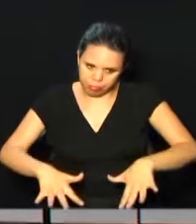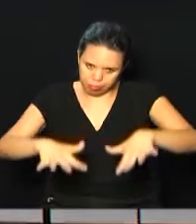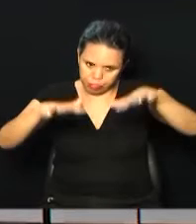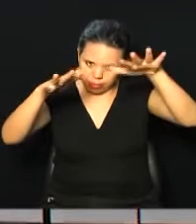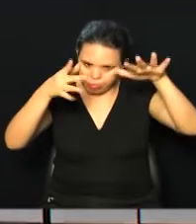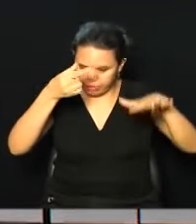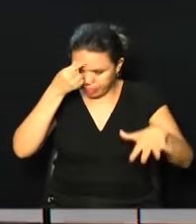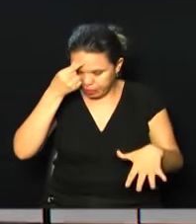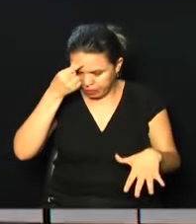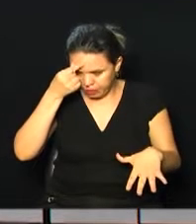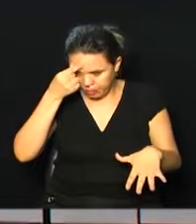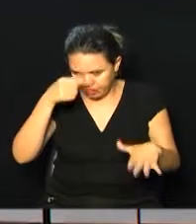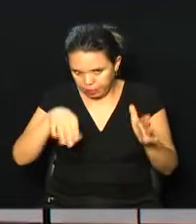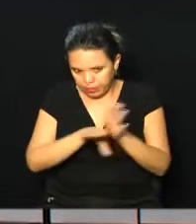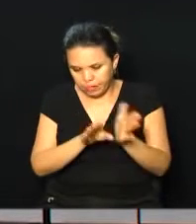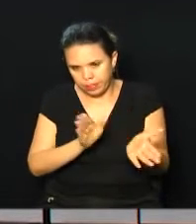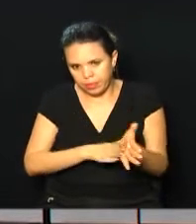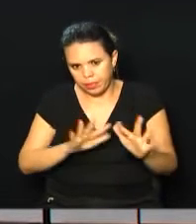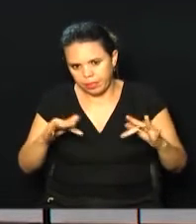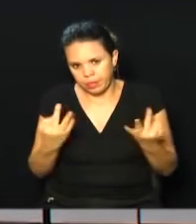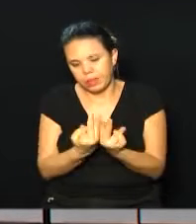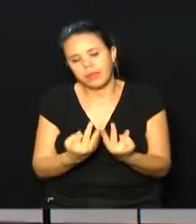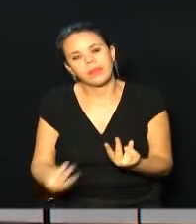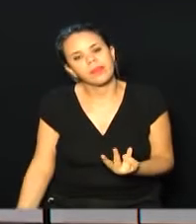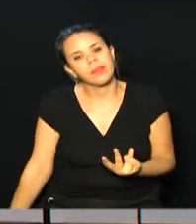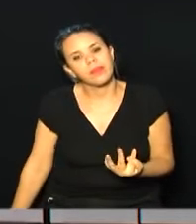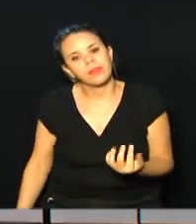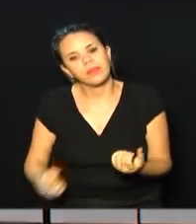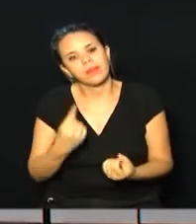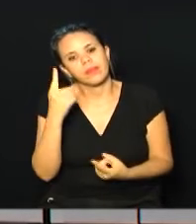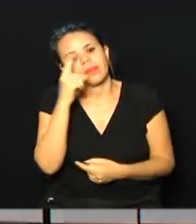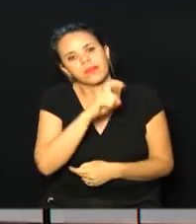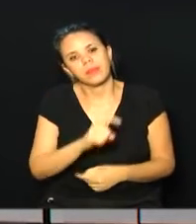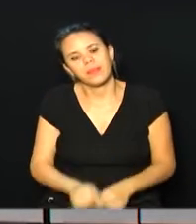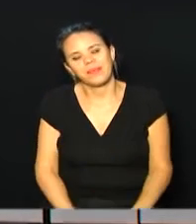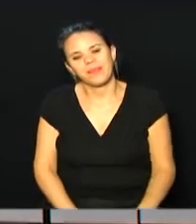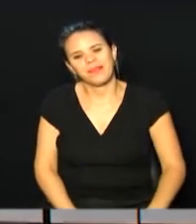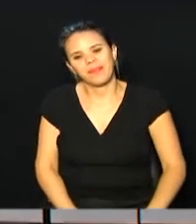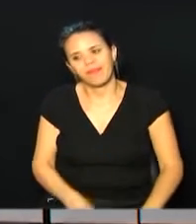pequenininhos, para chegar em casa e cobrar do pai e da mãe, porque tem uns difíceis, viu? Você